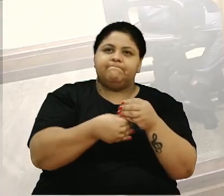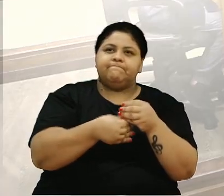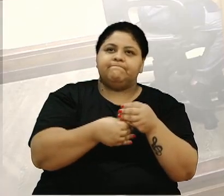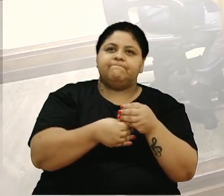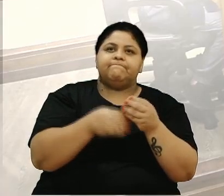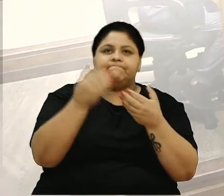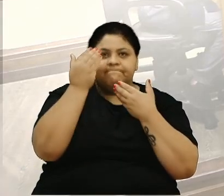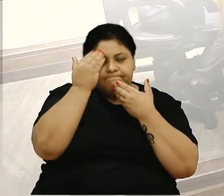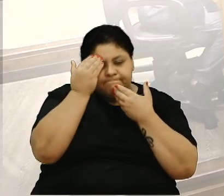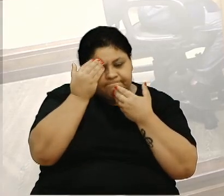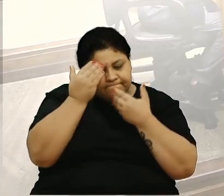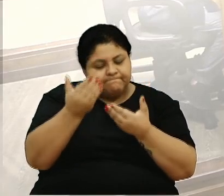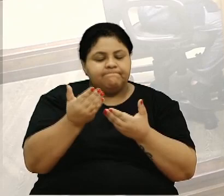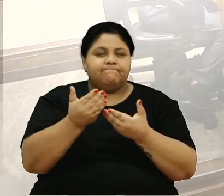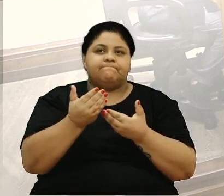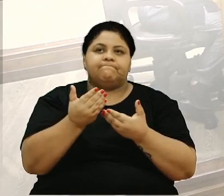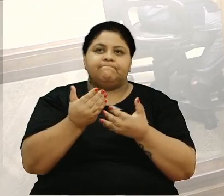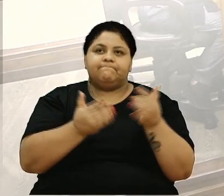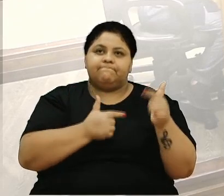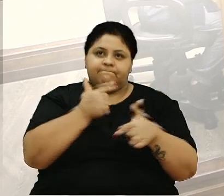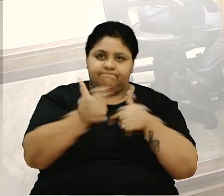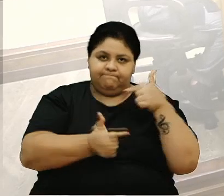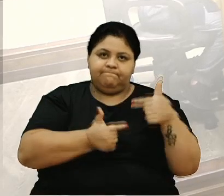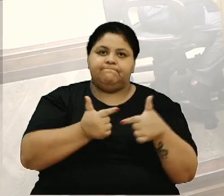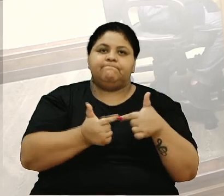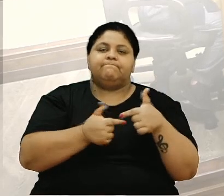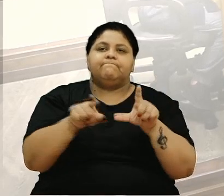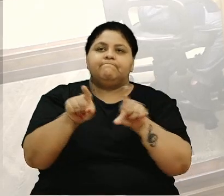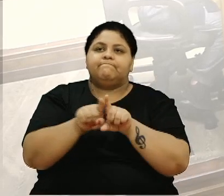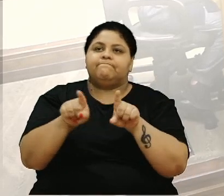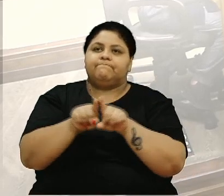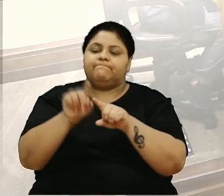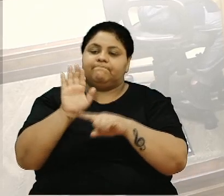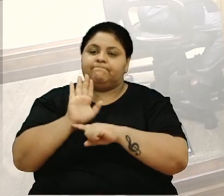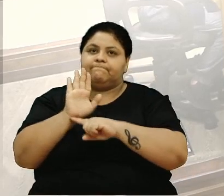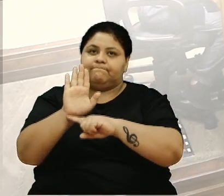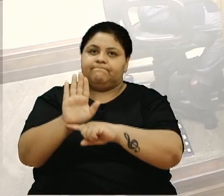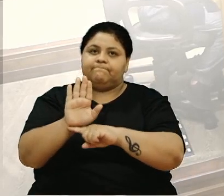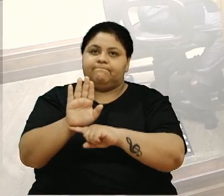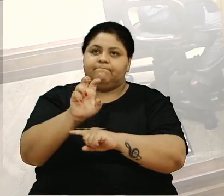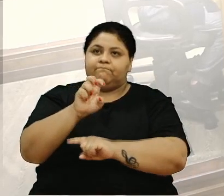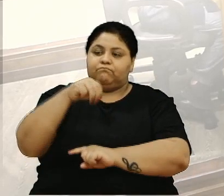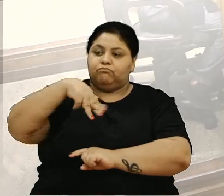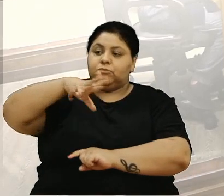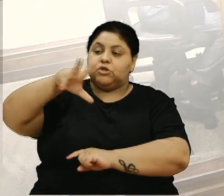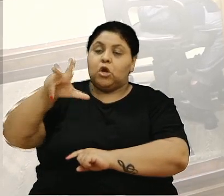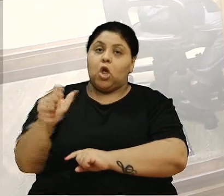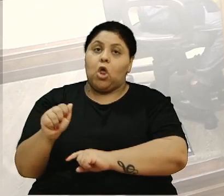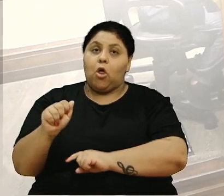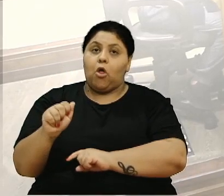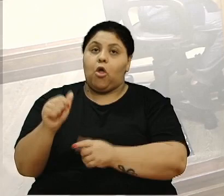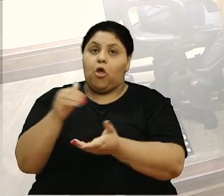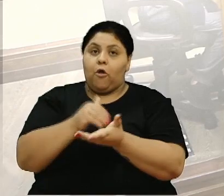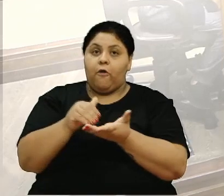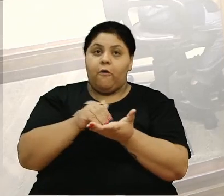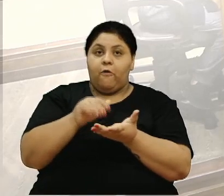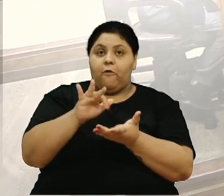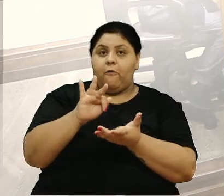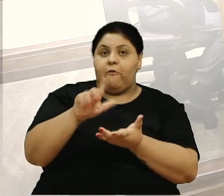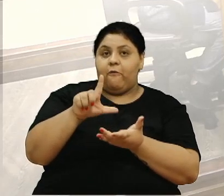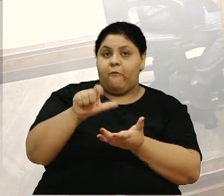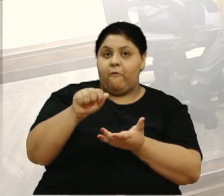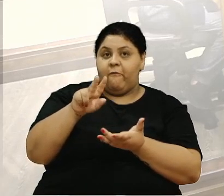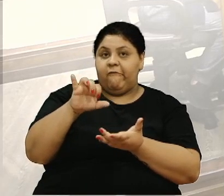D'Ambrosio. Parabéns aí pelo seu trabalho. E também colaborando dos 5 milhões, né, que a secretária Flávia falou no